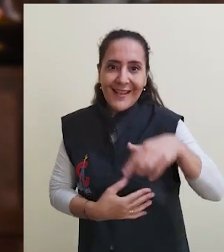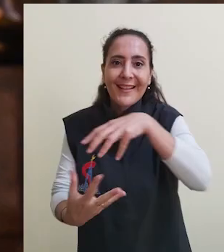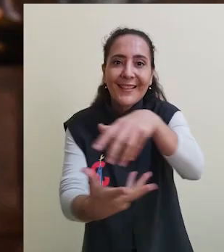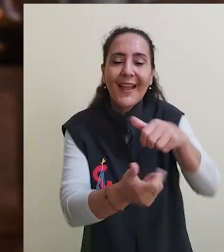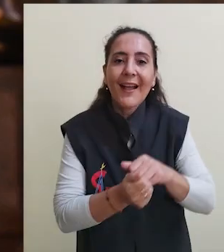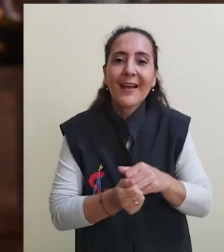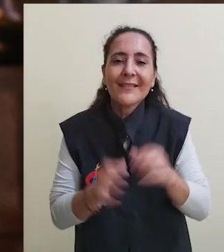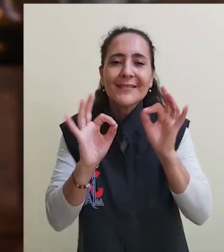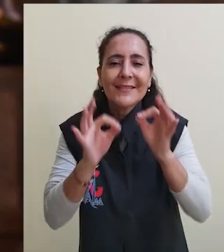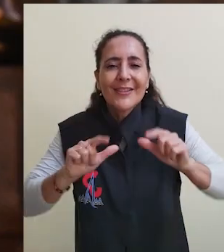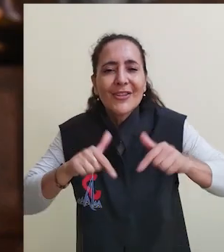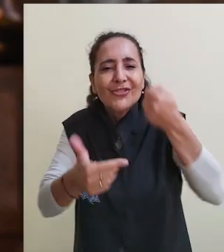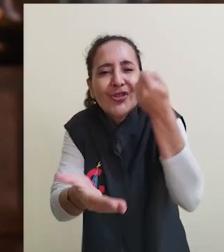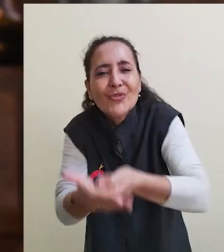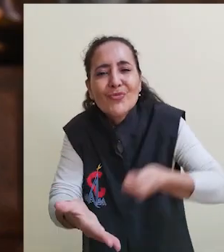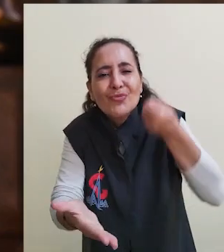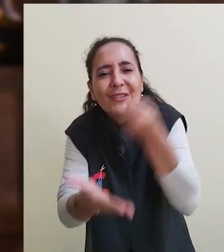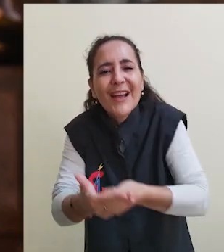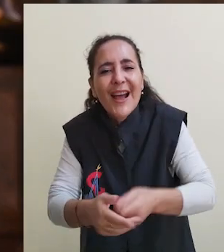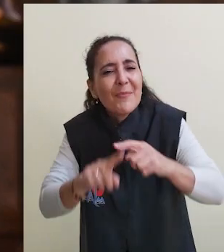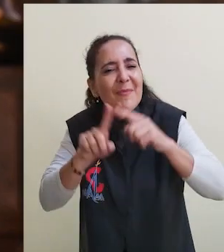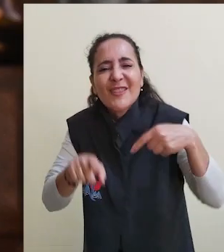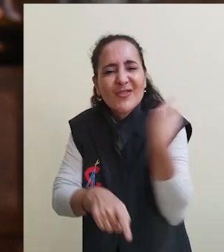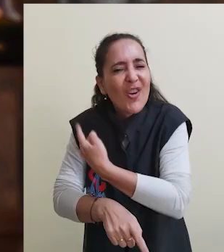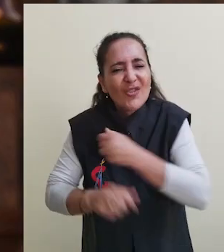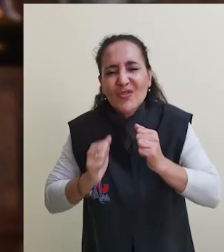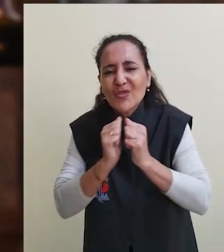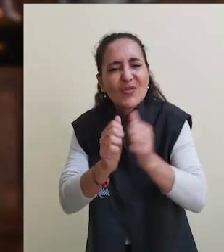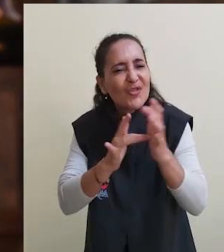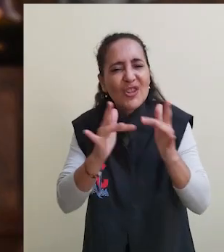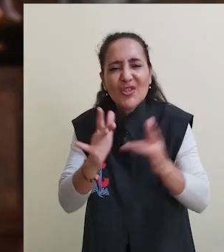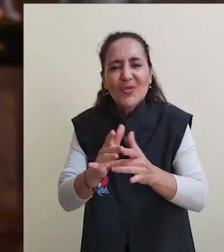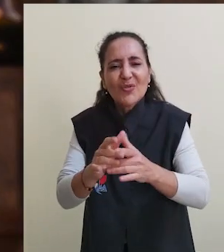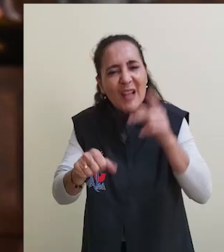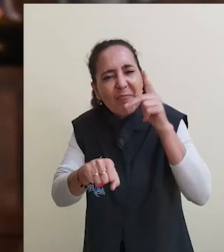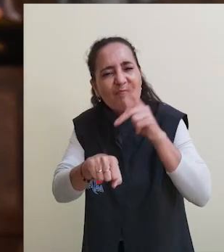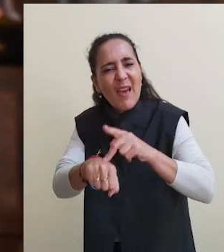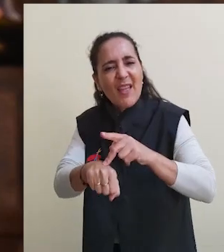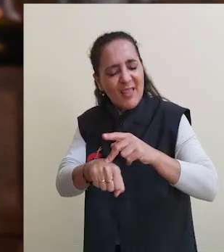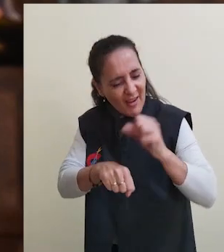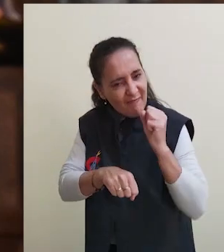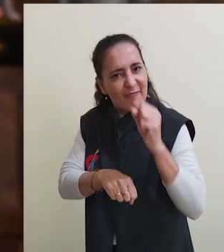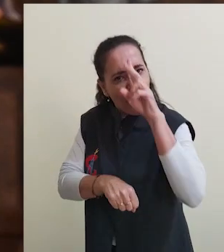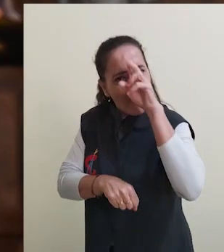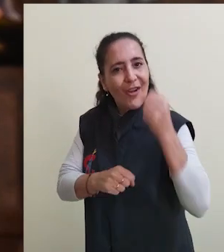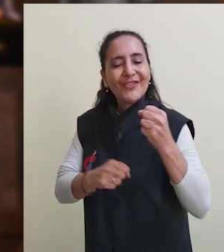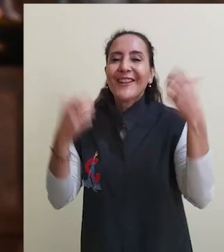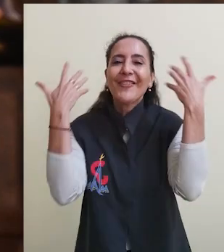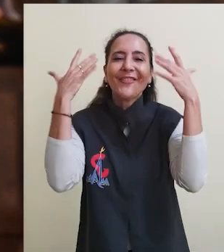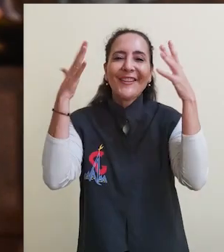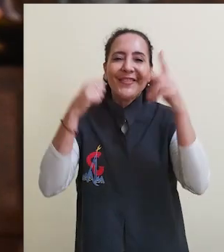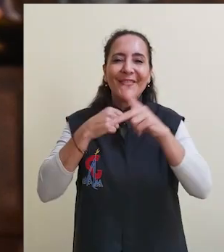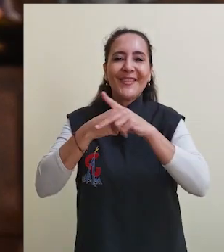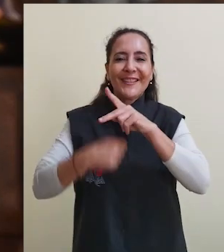certeza. Entre tantas lutas e dissabores, nós estamos construídos sobre a rocha firme. Por isso hoje, viva